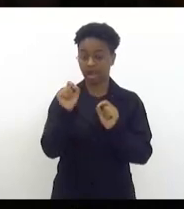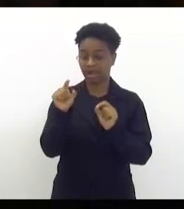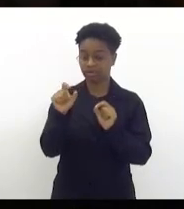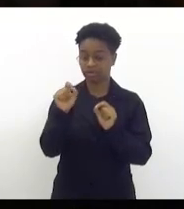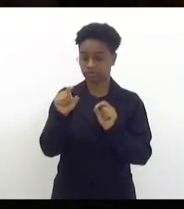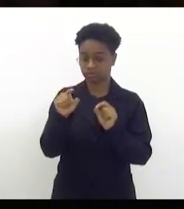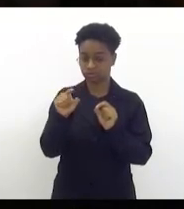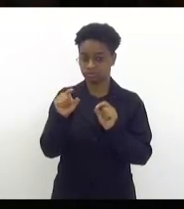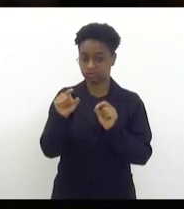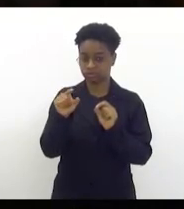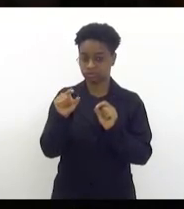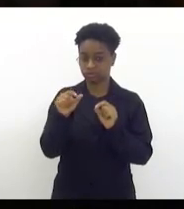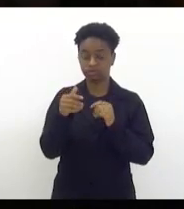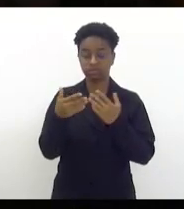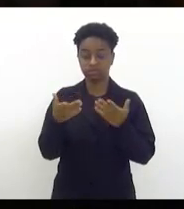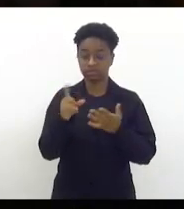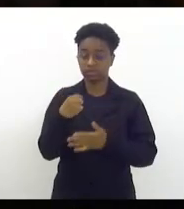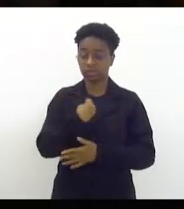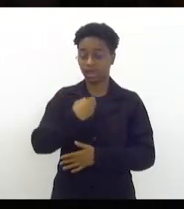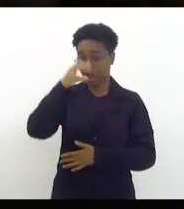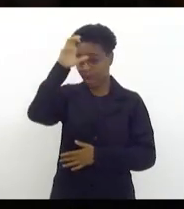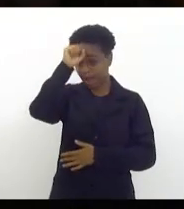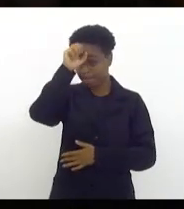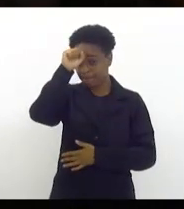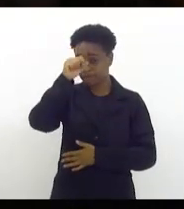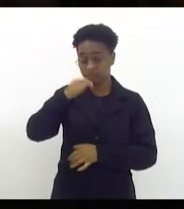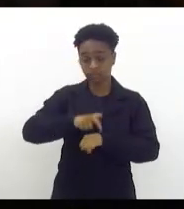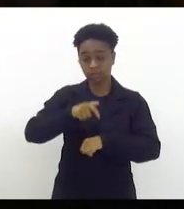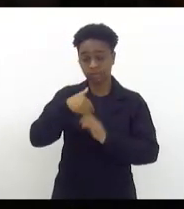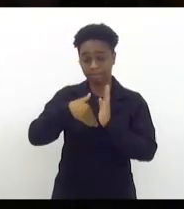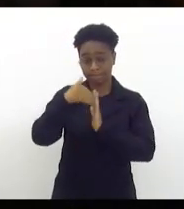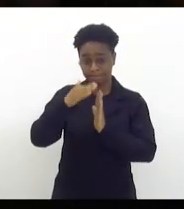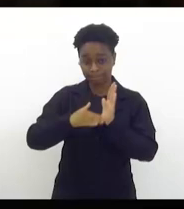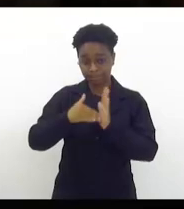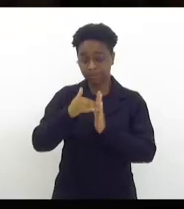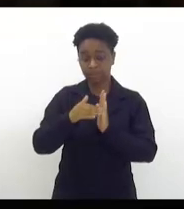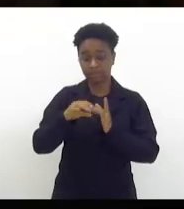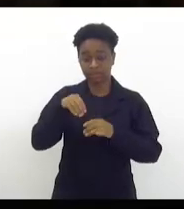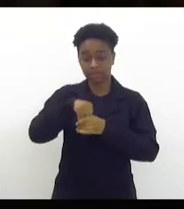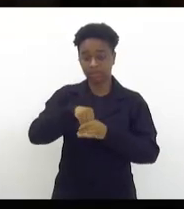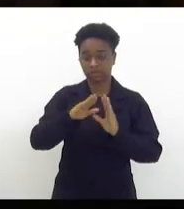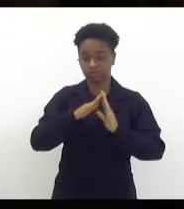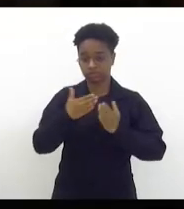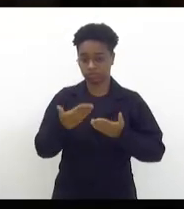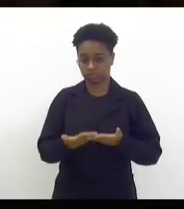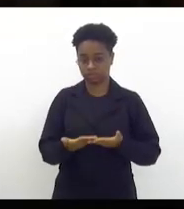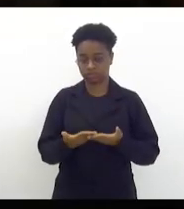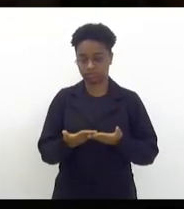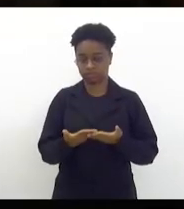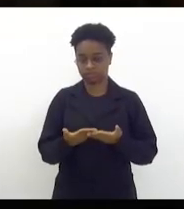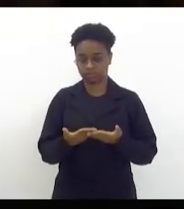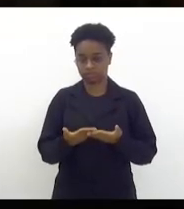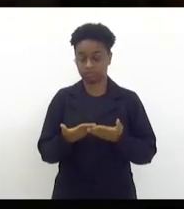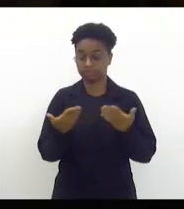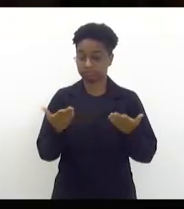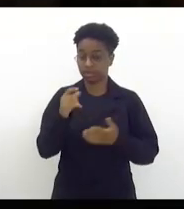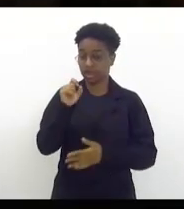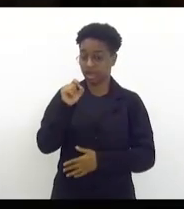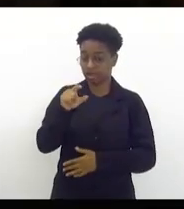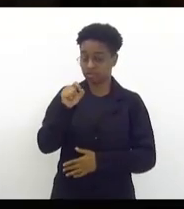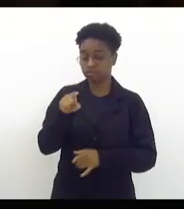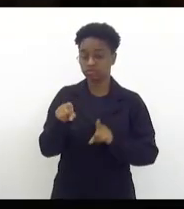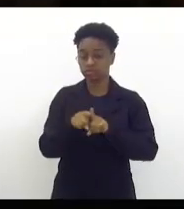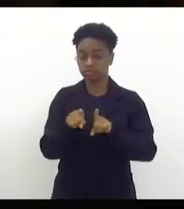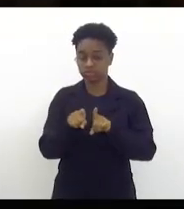A gente aprende com lápis de cor quando é criança, está na escola. E o azul também